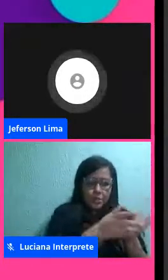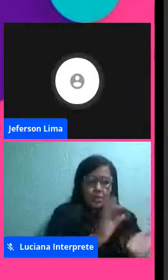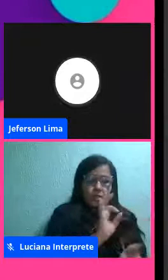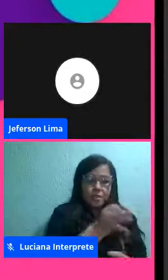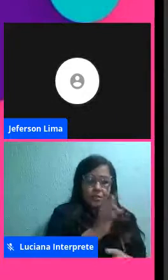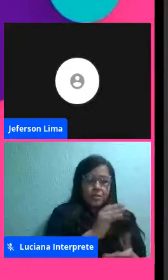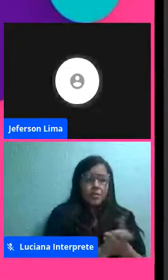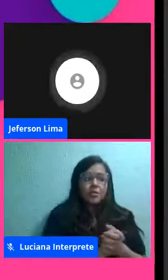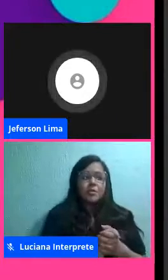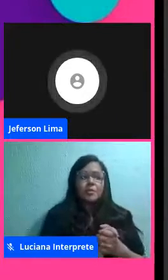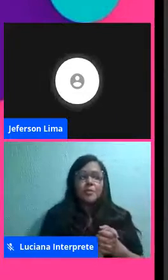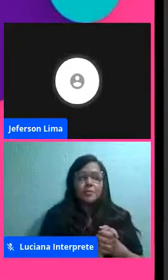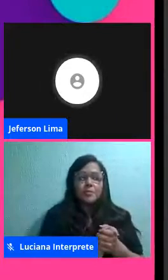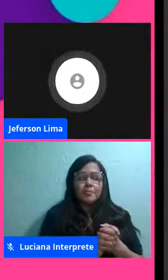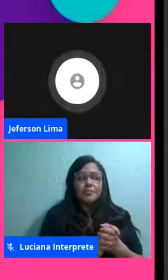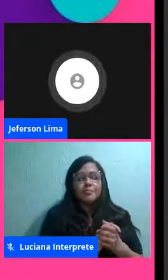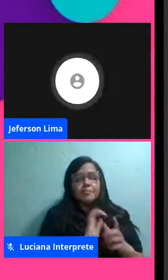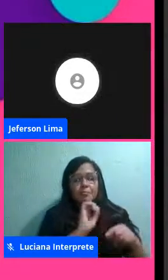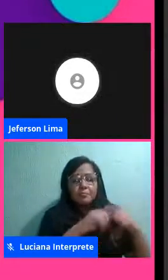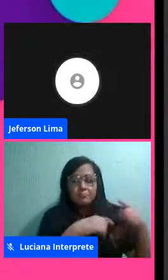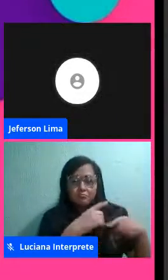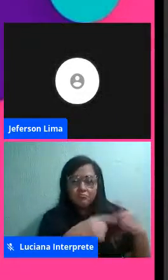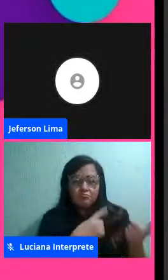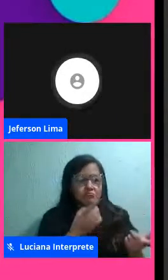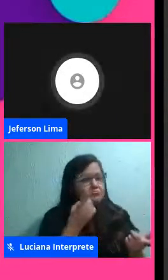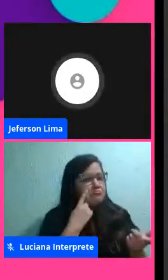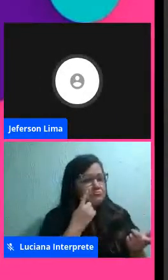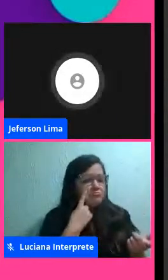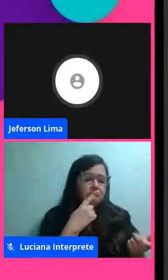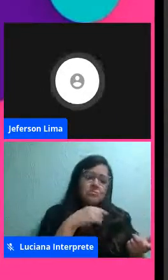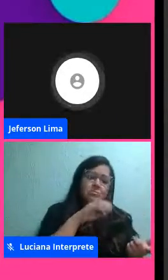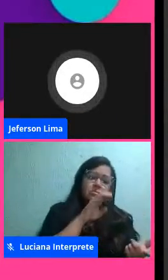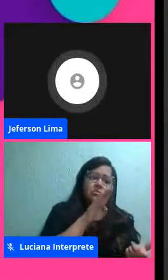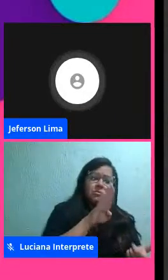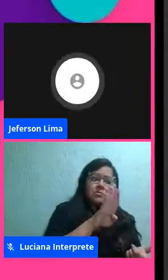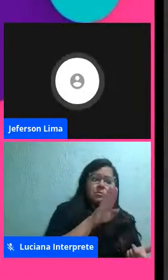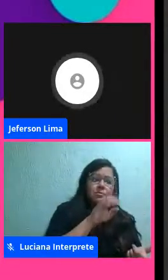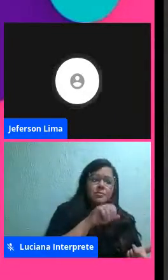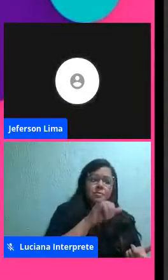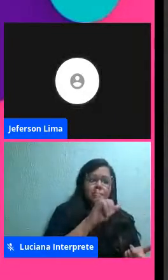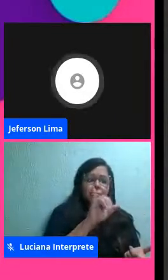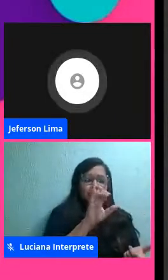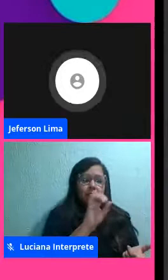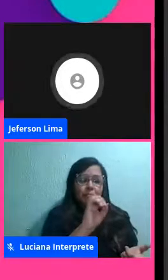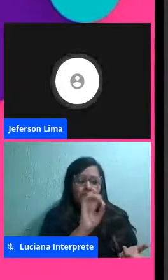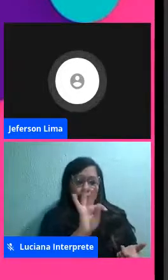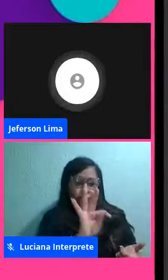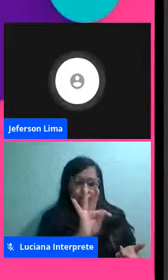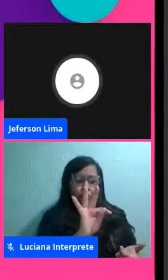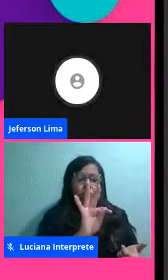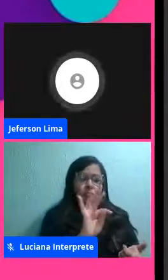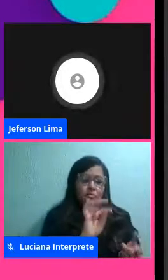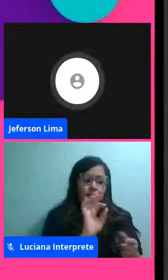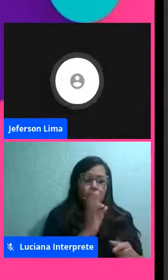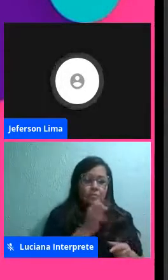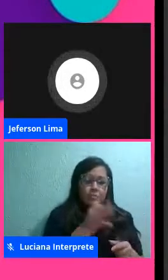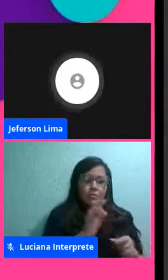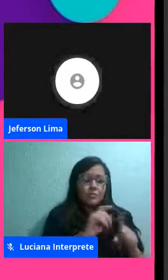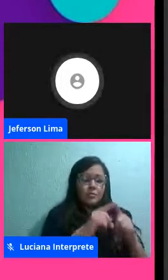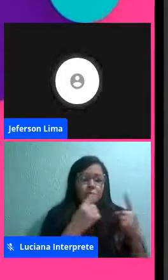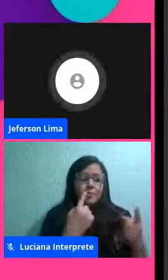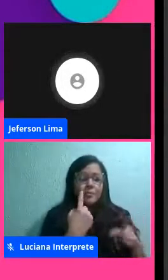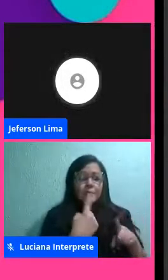lint, tanana, npm, build. Por quê? Porque nosso código está em TypeScript. E TypeScript não é JavaScript. Ele